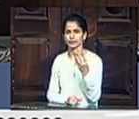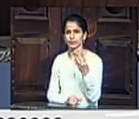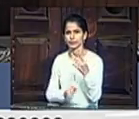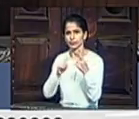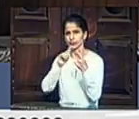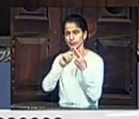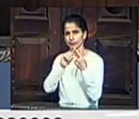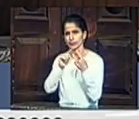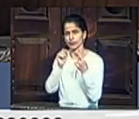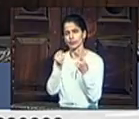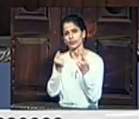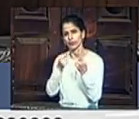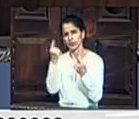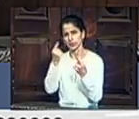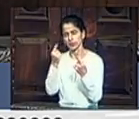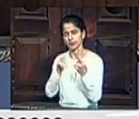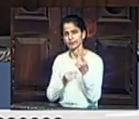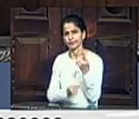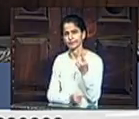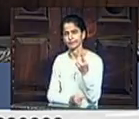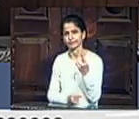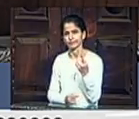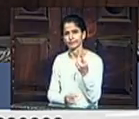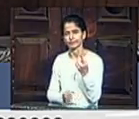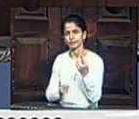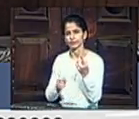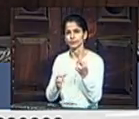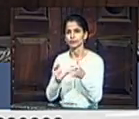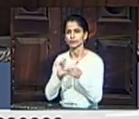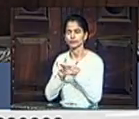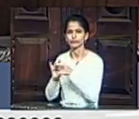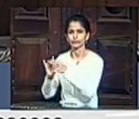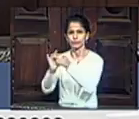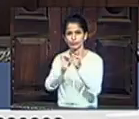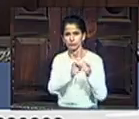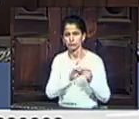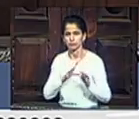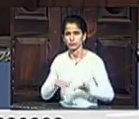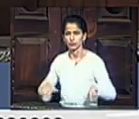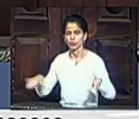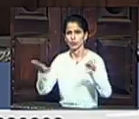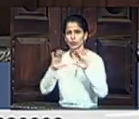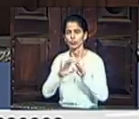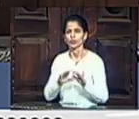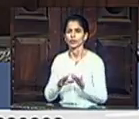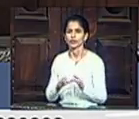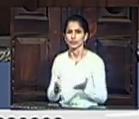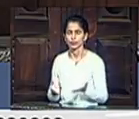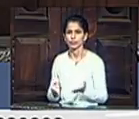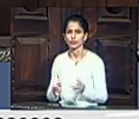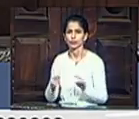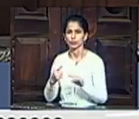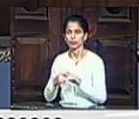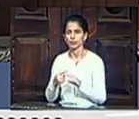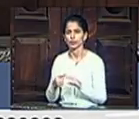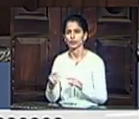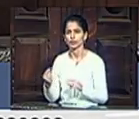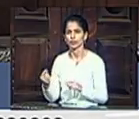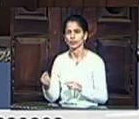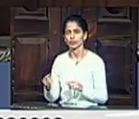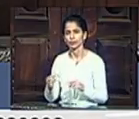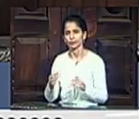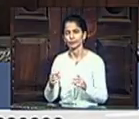O primeiro ponto, que eu acho que nos une a todos, que nenhum de nós aqui nesse parlamento